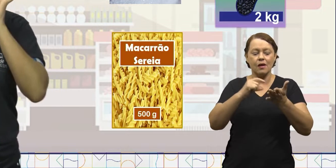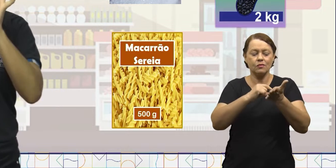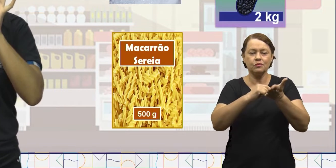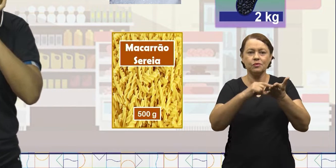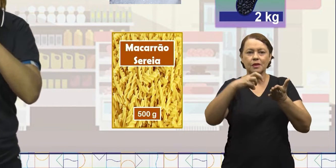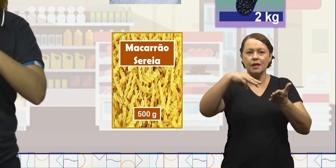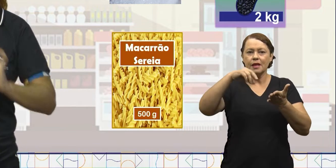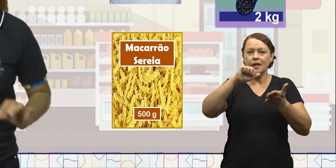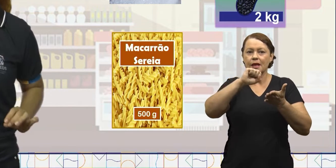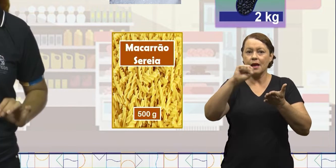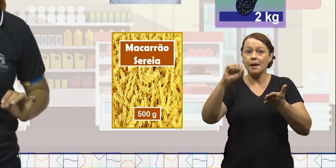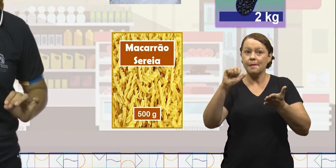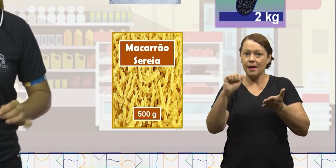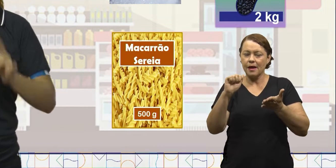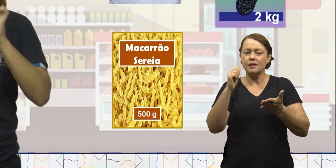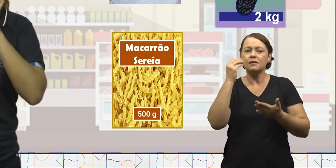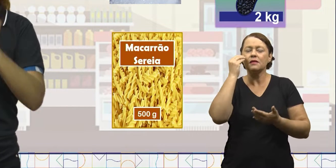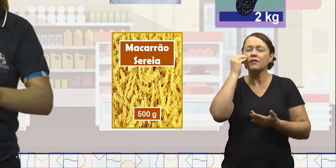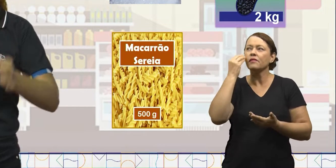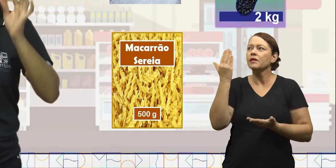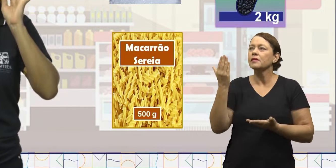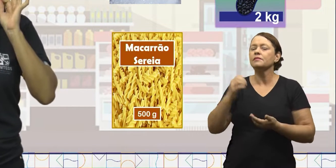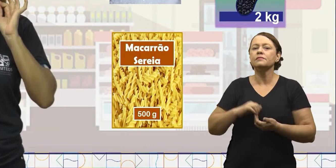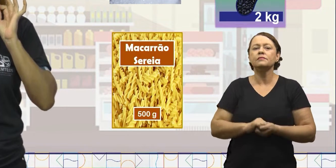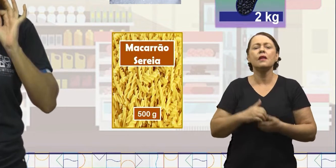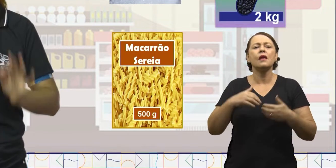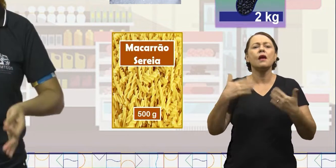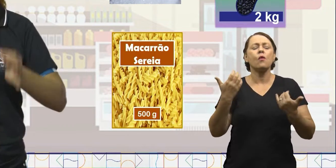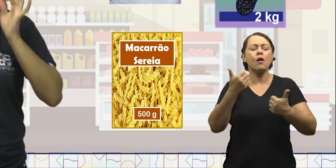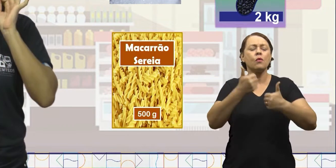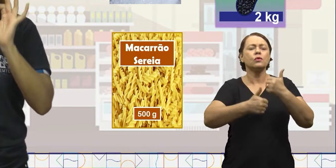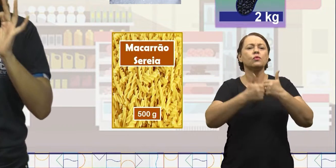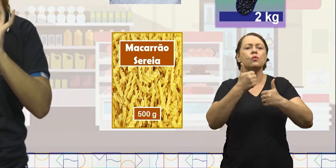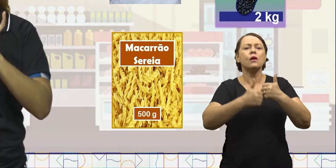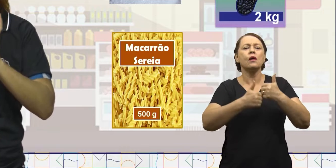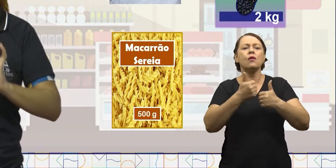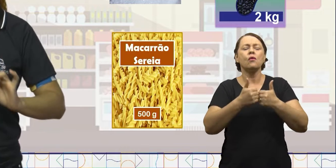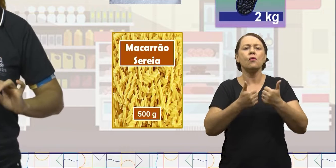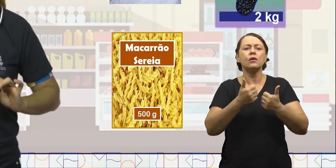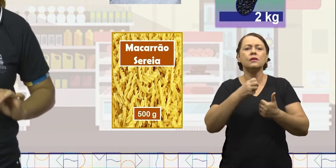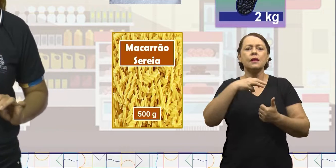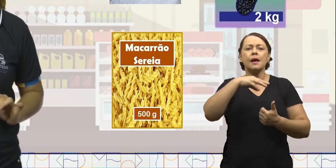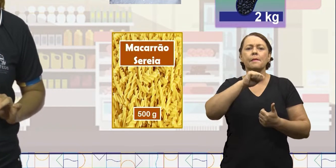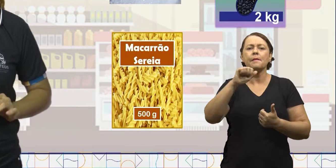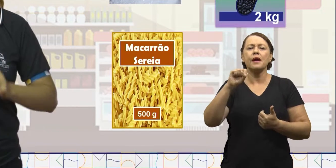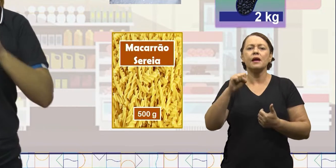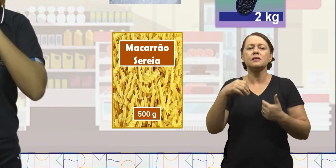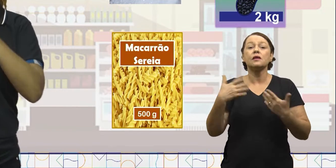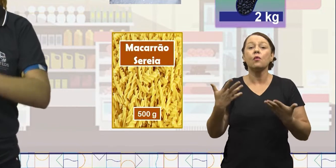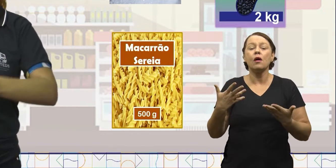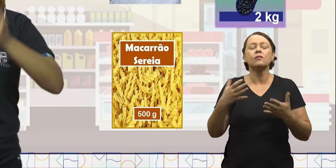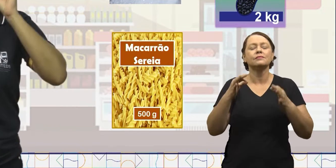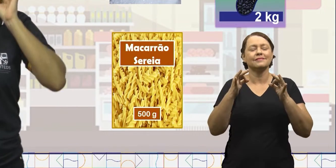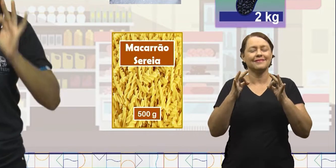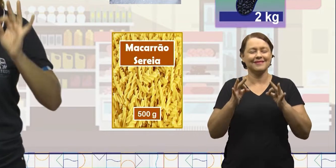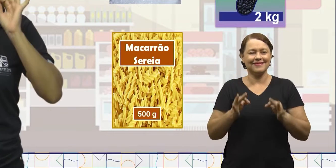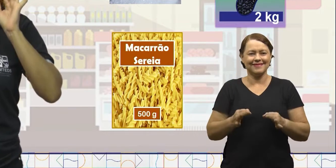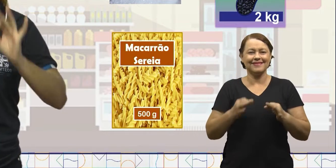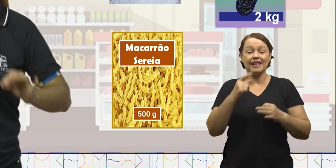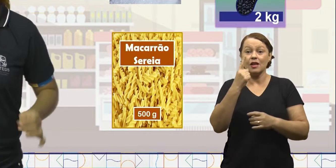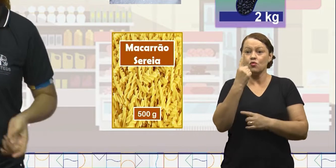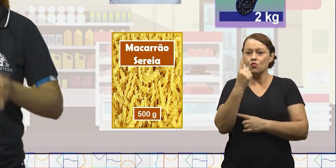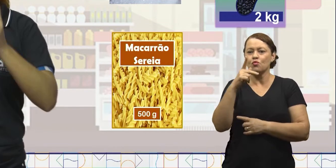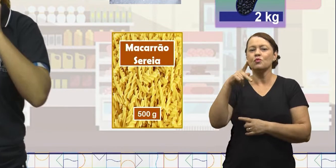produtos e suas massas. Qual é a massa do arroz que comprei? Isso